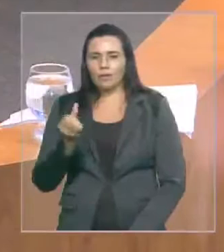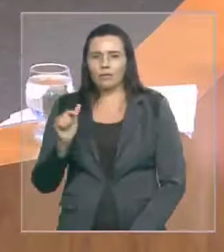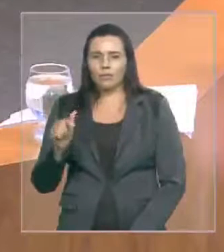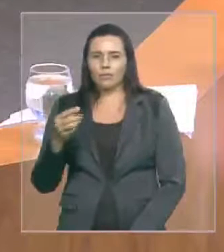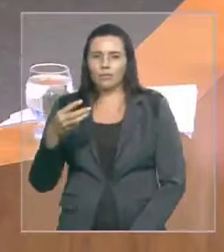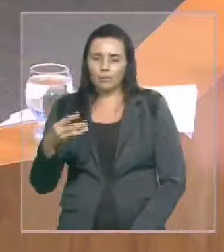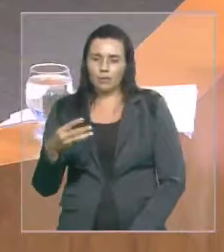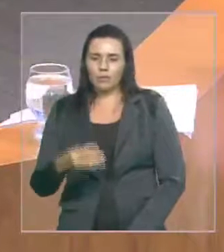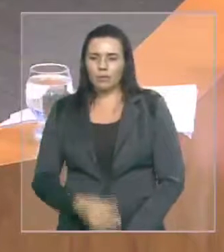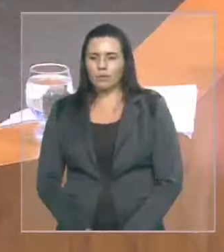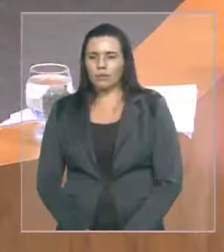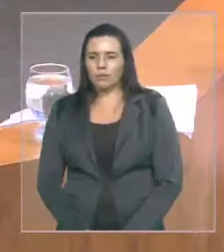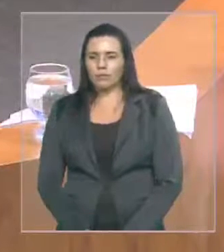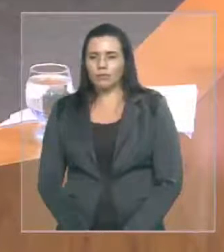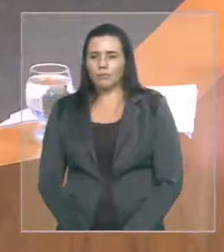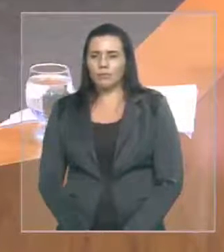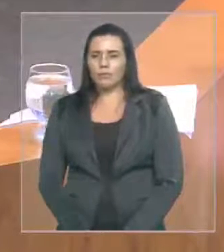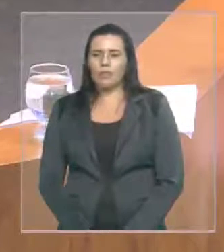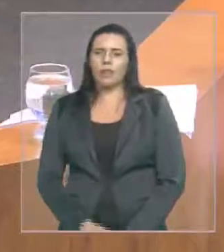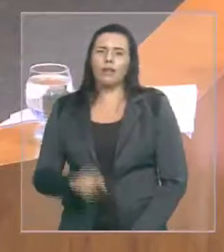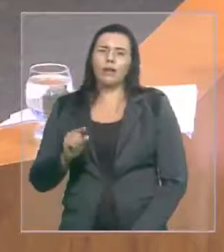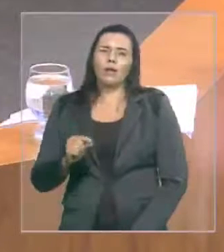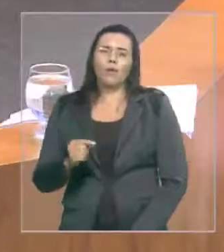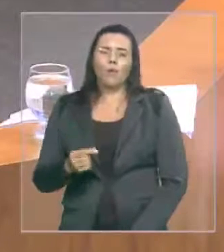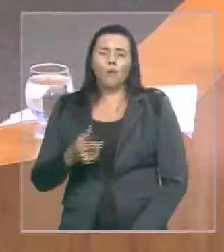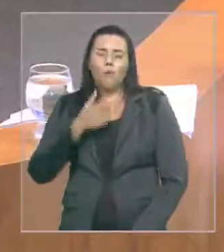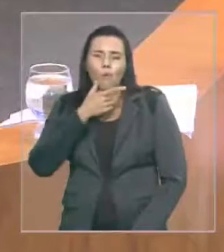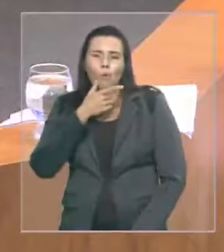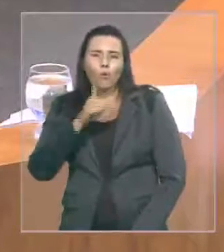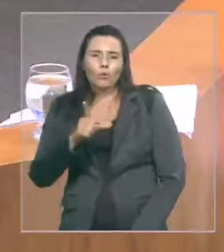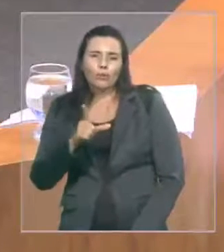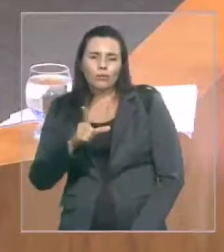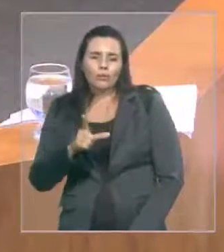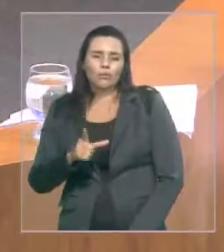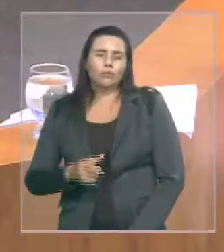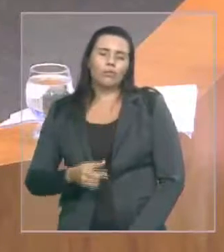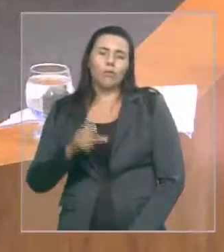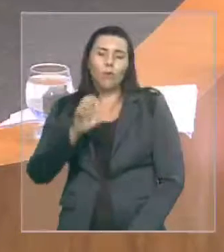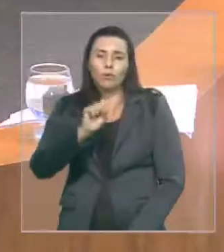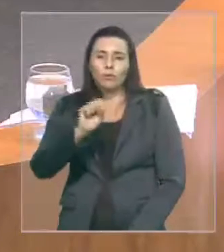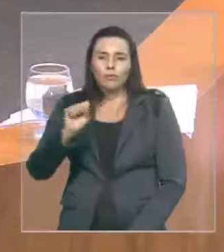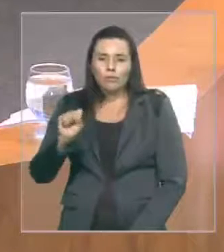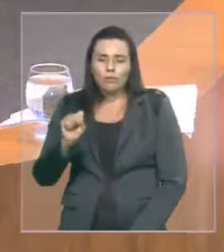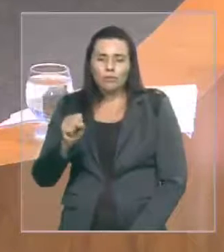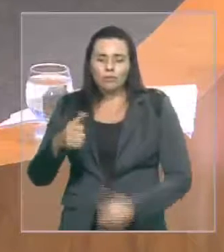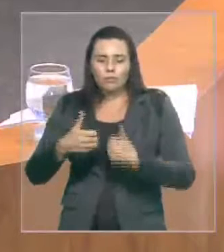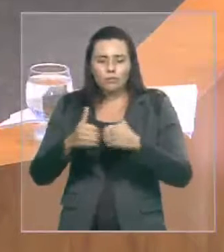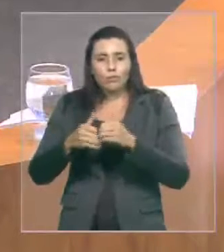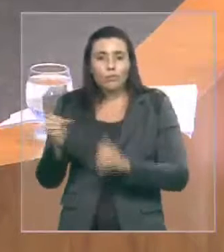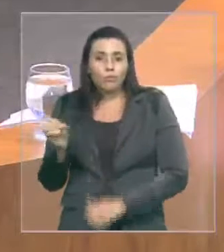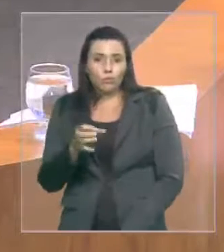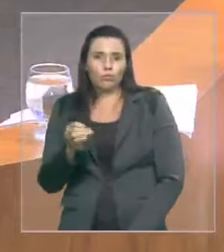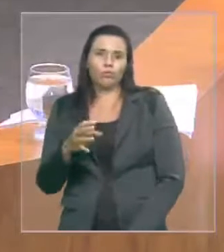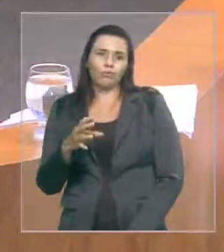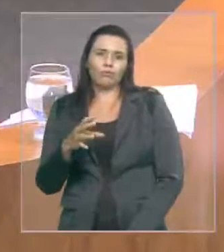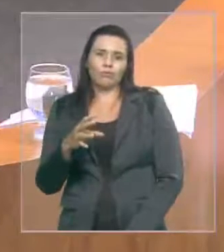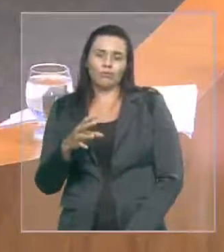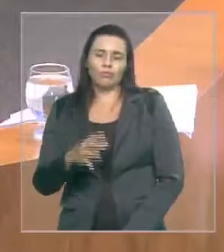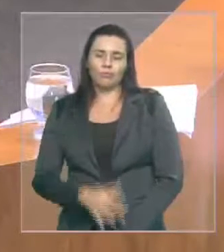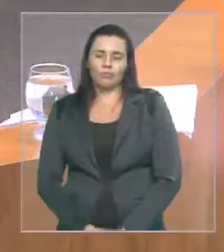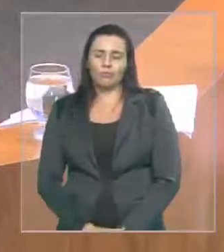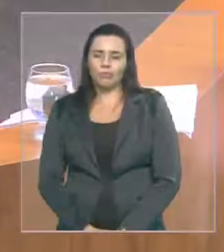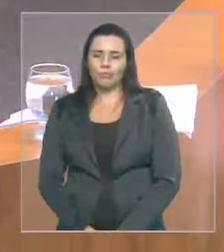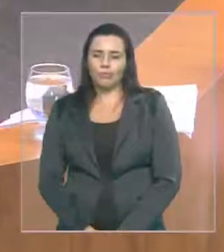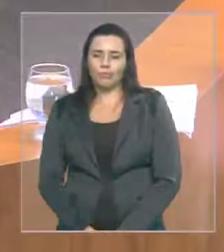determinação de colocação de 88 ônibus novos na frota. No ano de